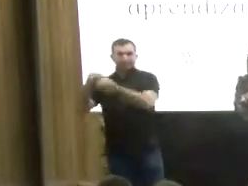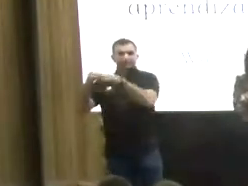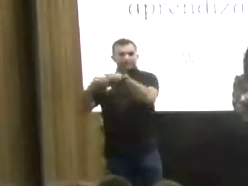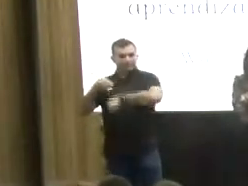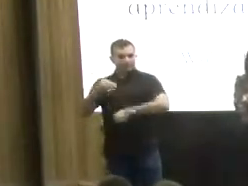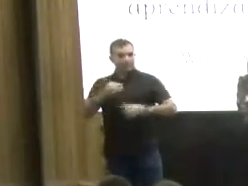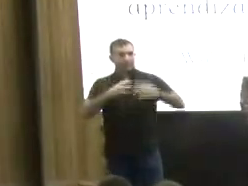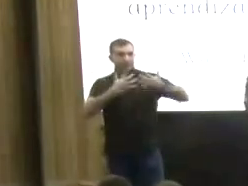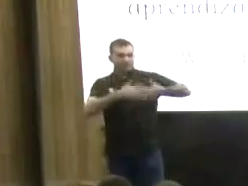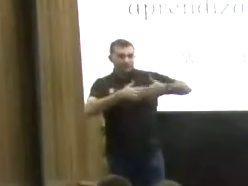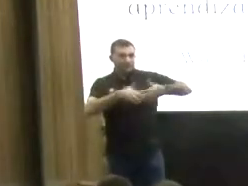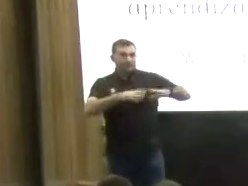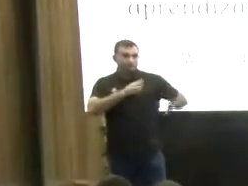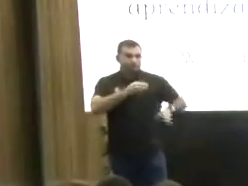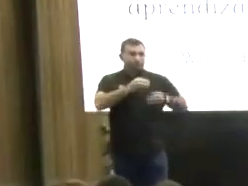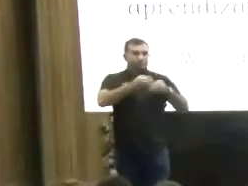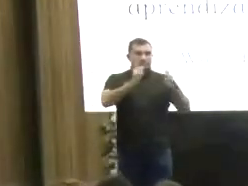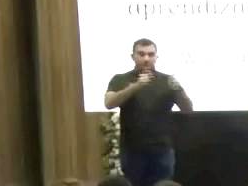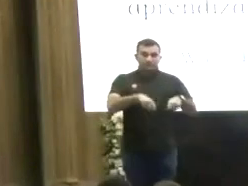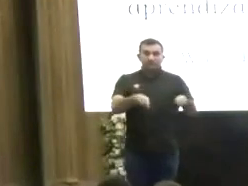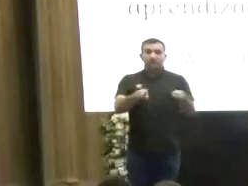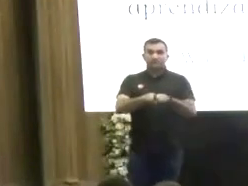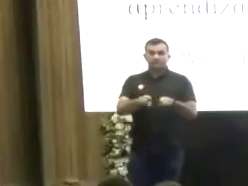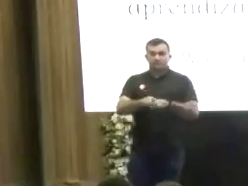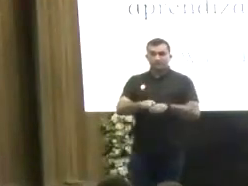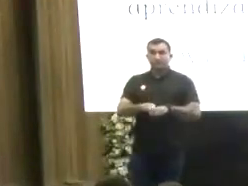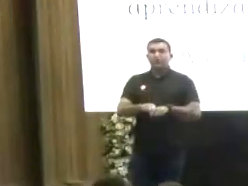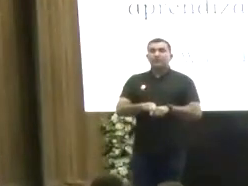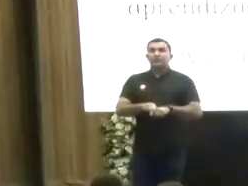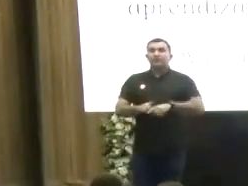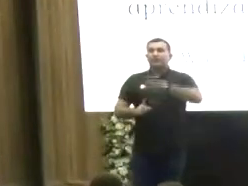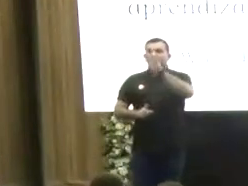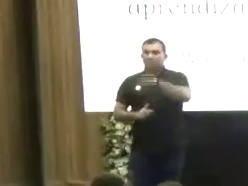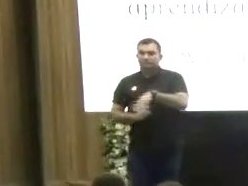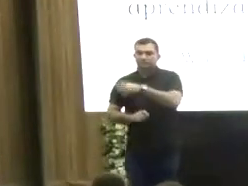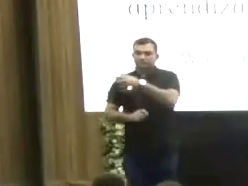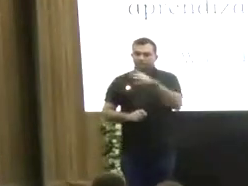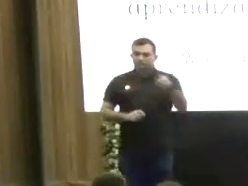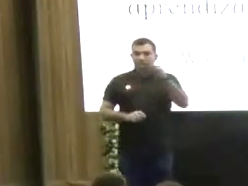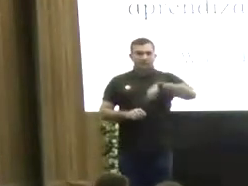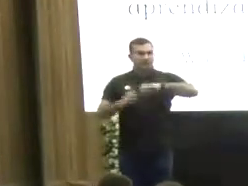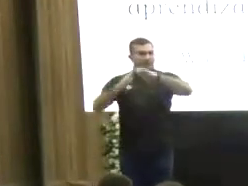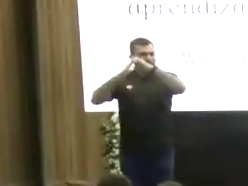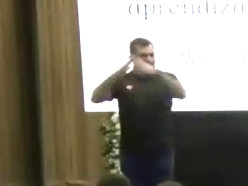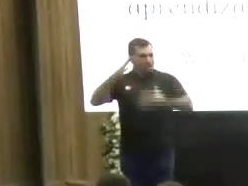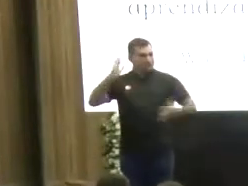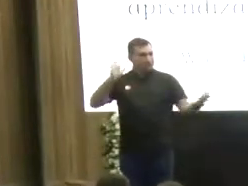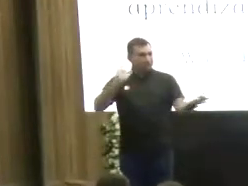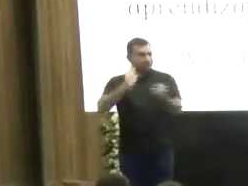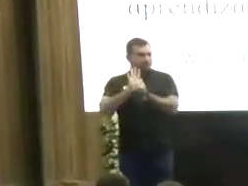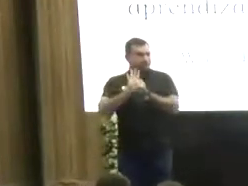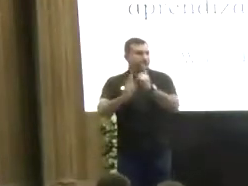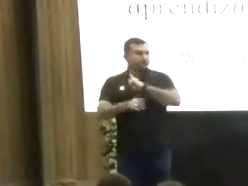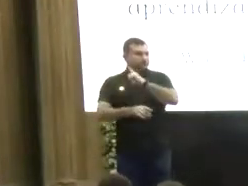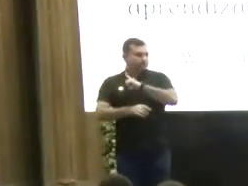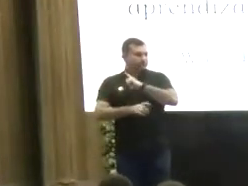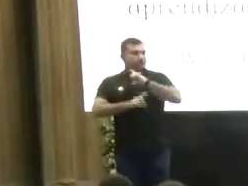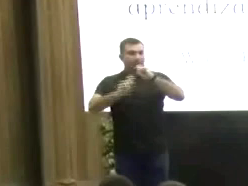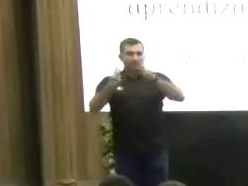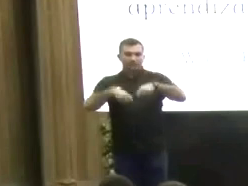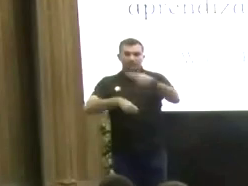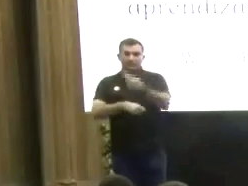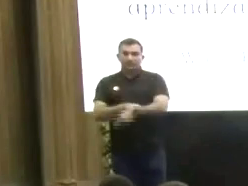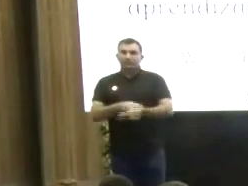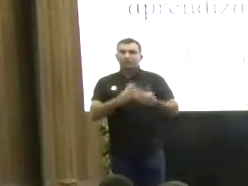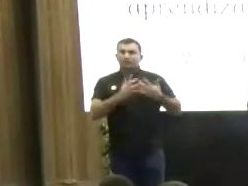IF e para nosso calendário de eventos. Tá certo? Porque a gente marca um novo